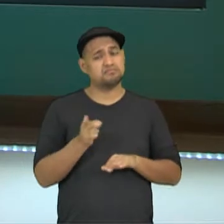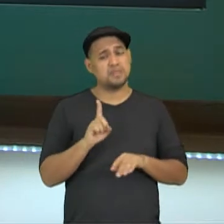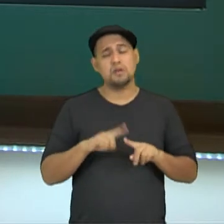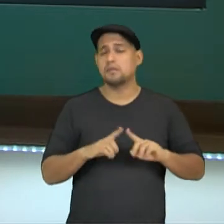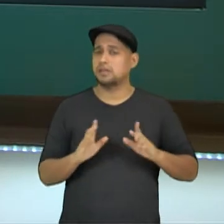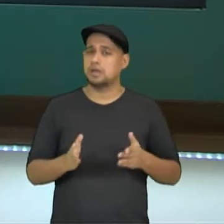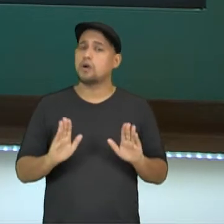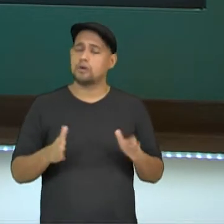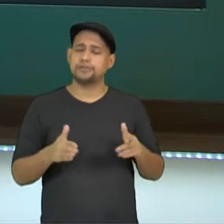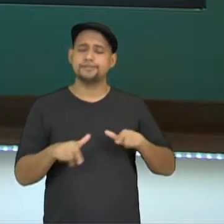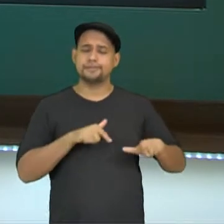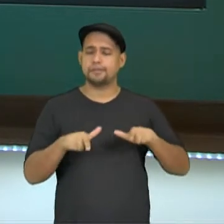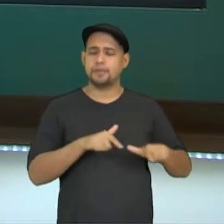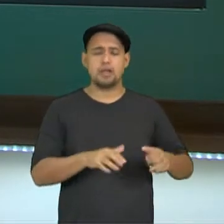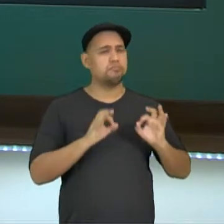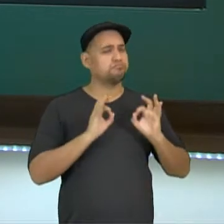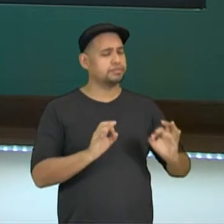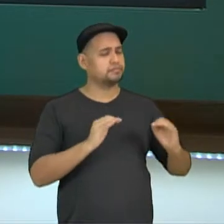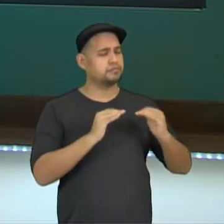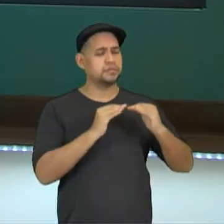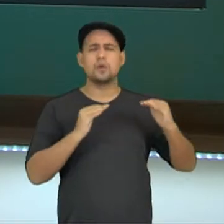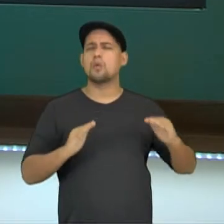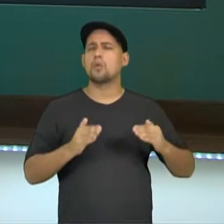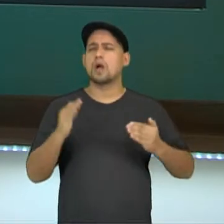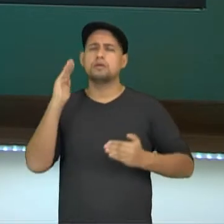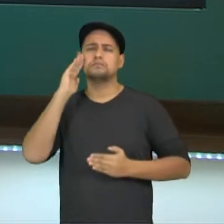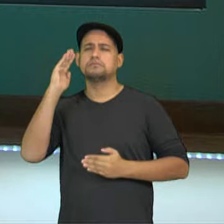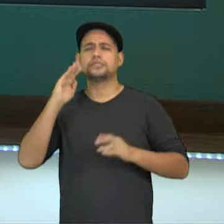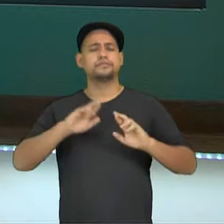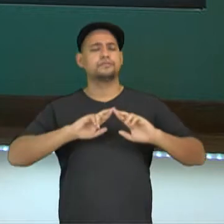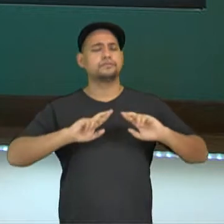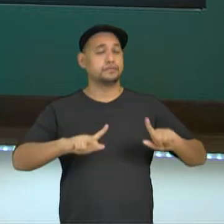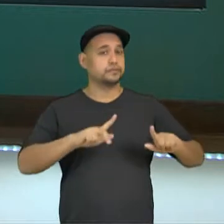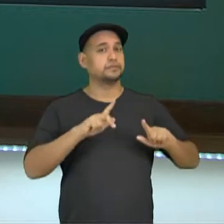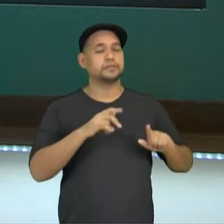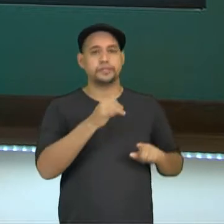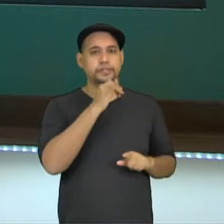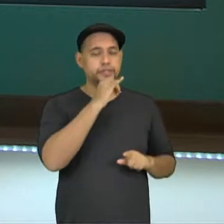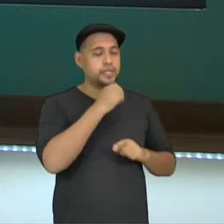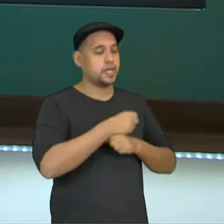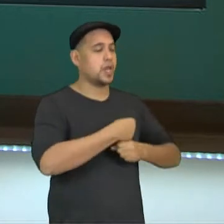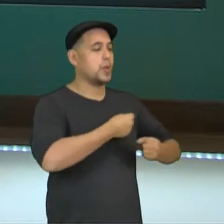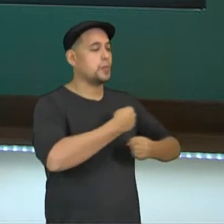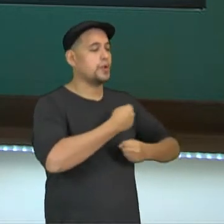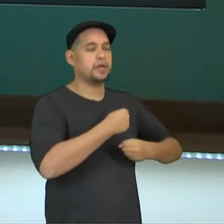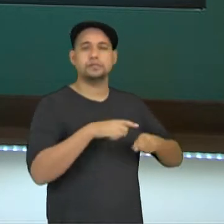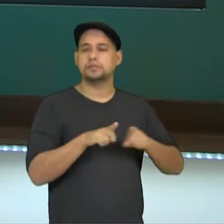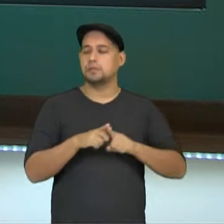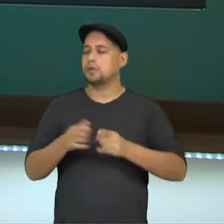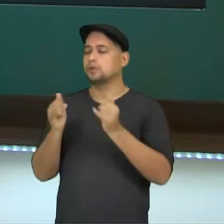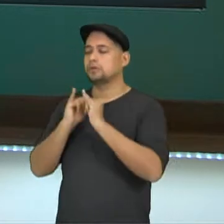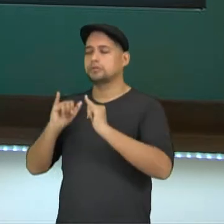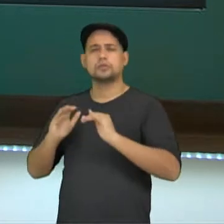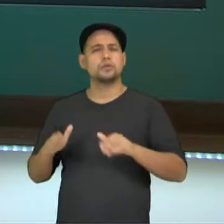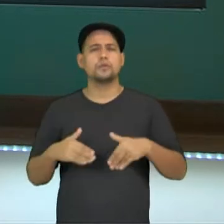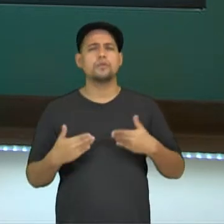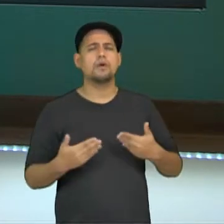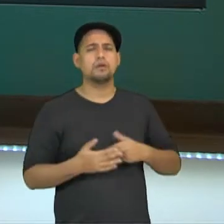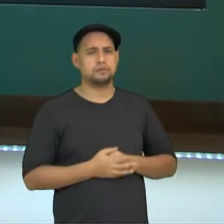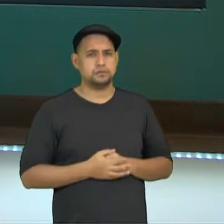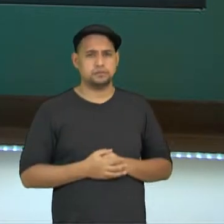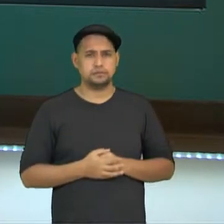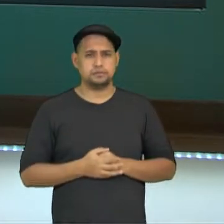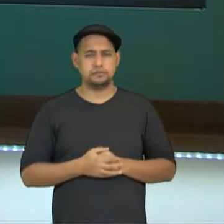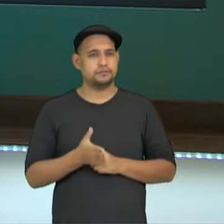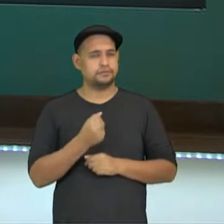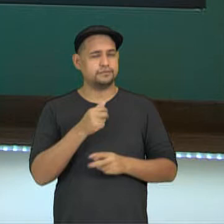trabalhar exatamente isso. Qual seria a principal diferença entre uma reportagem e uma notícia? Vamos